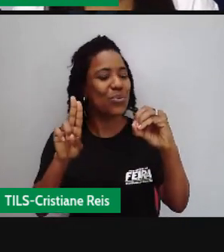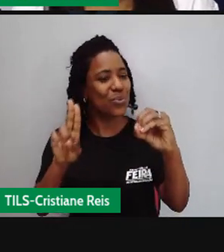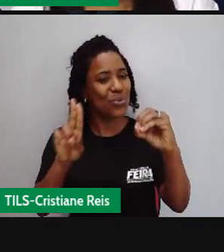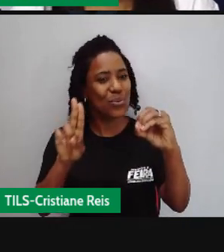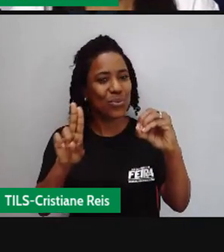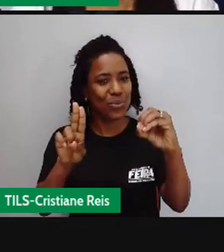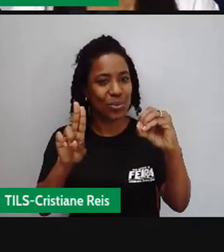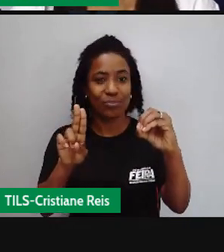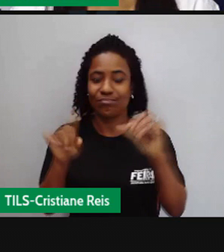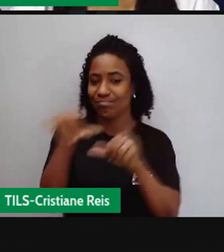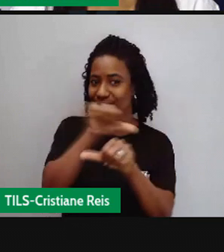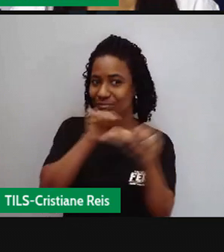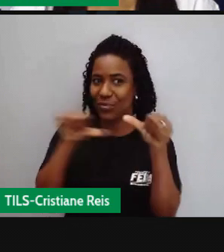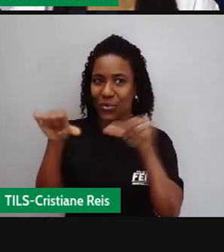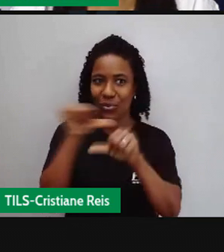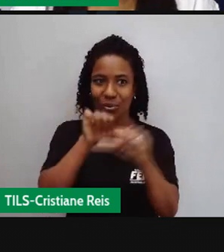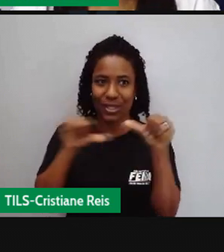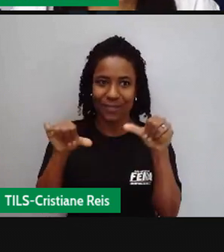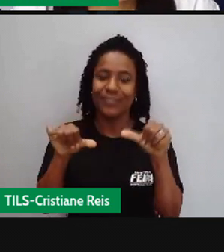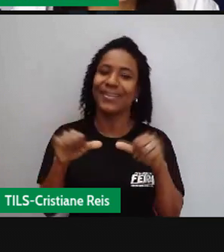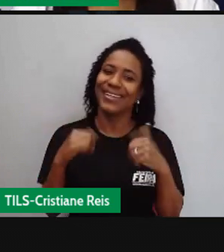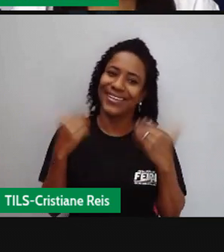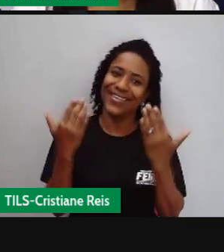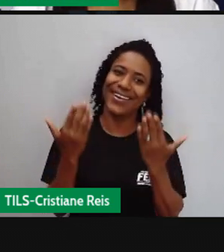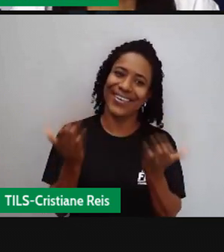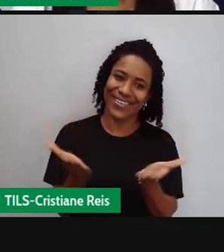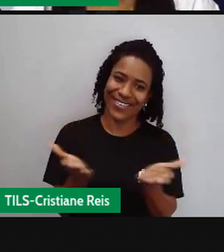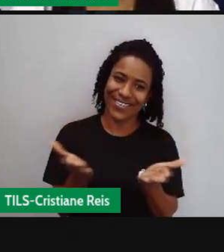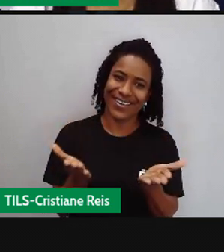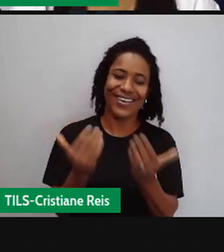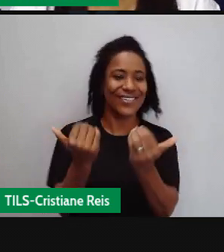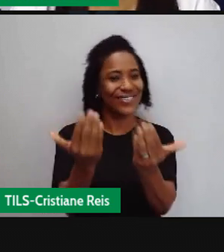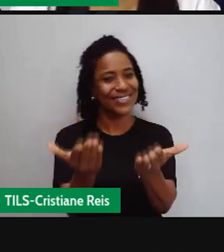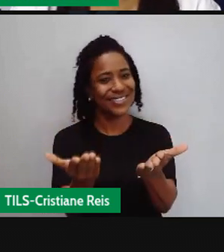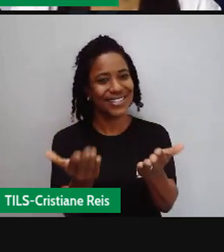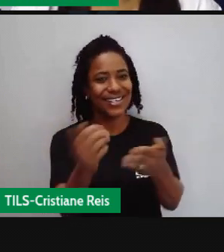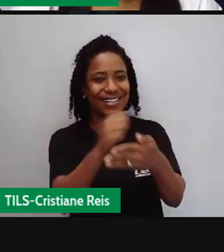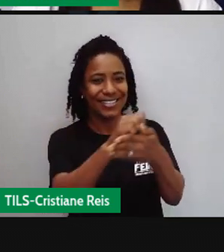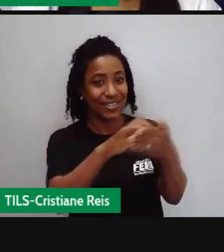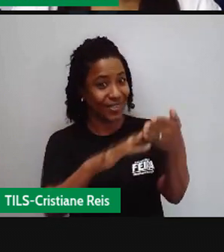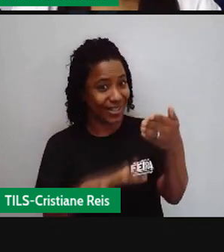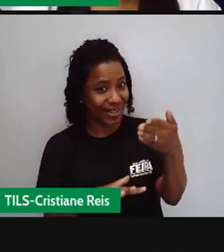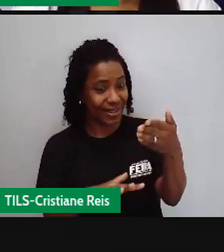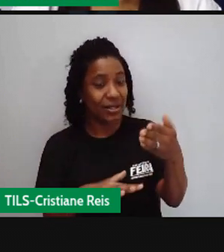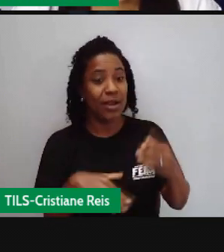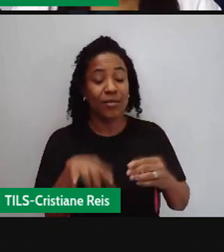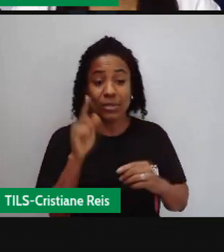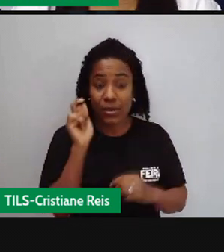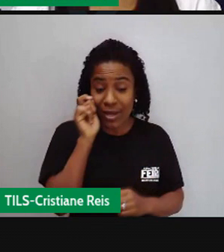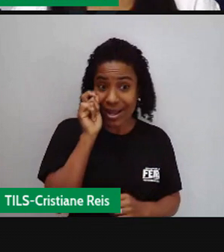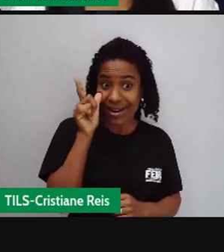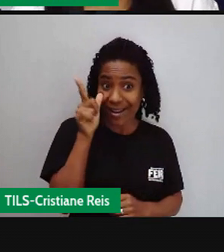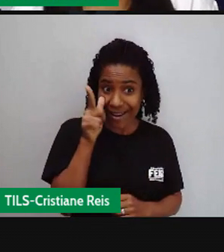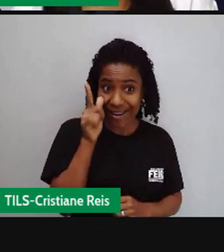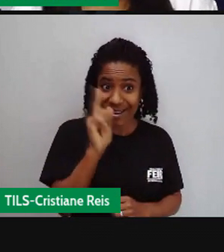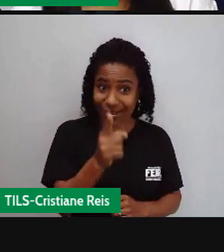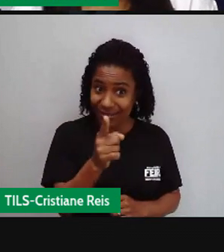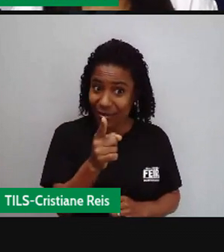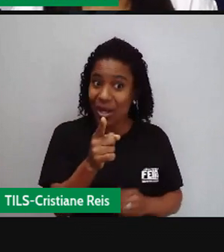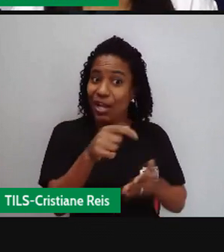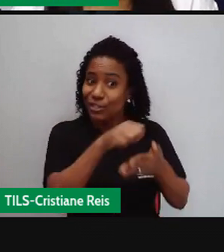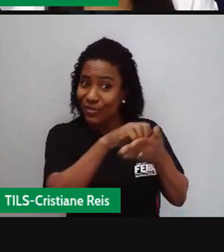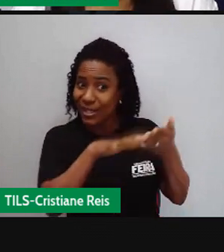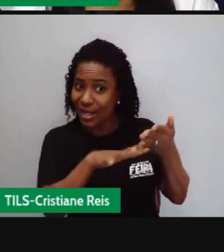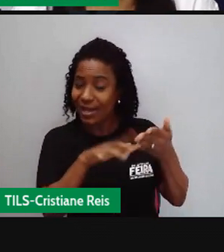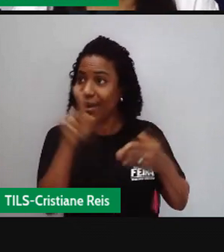atenção. Agora, ó, é com você, tá certo? Fique ligado aí na atividade que a sua Pro ou seu professor